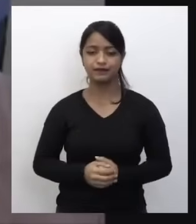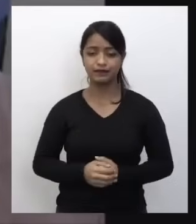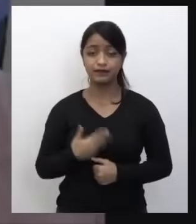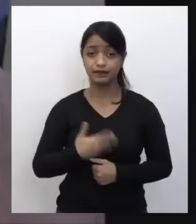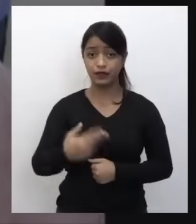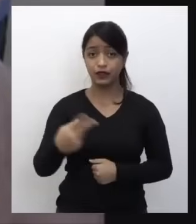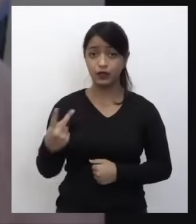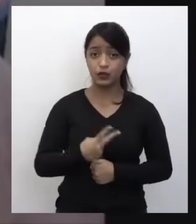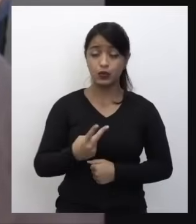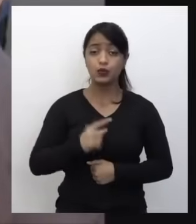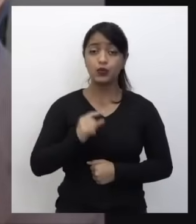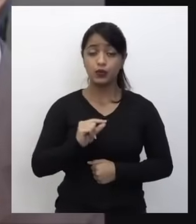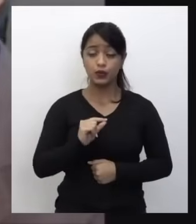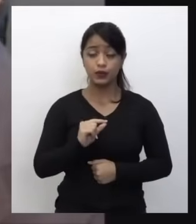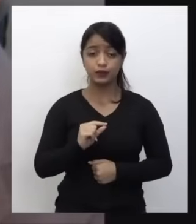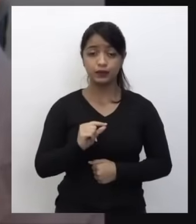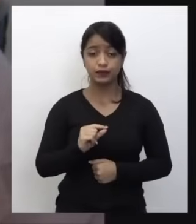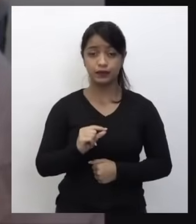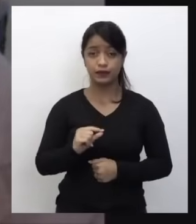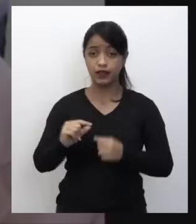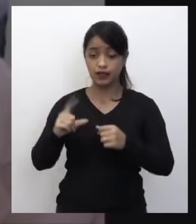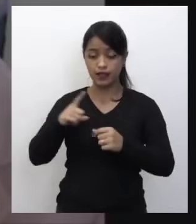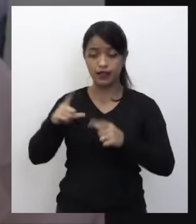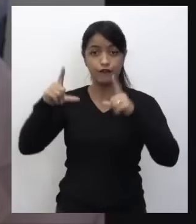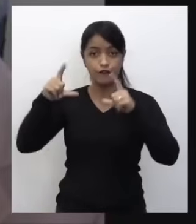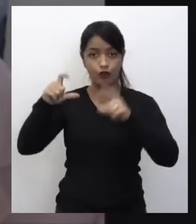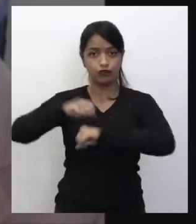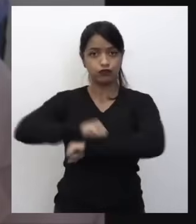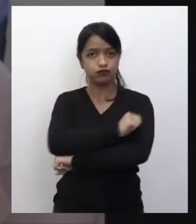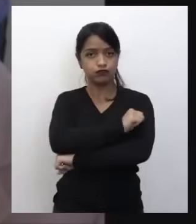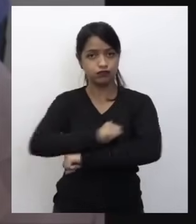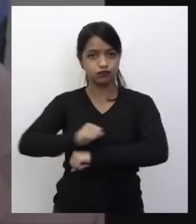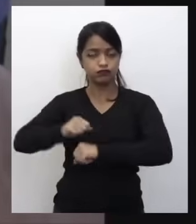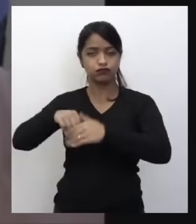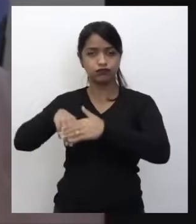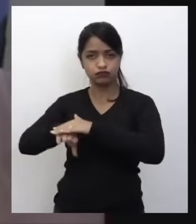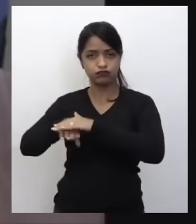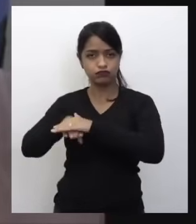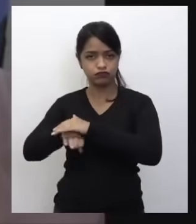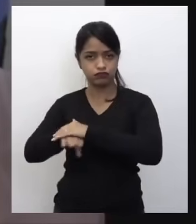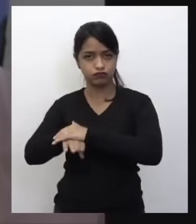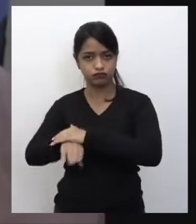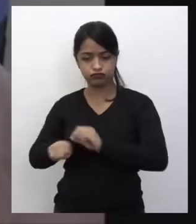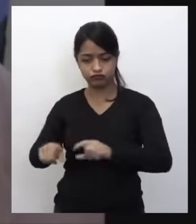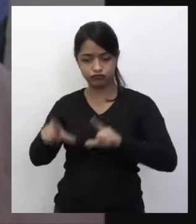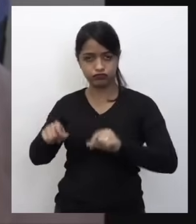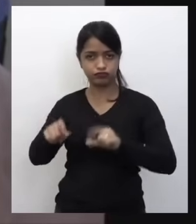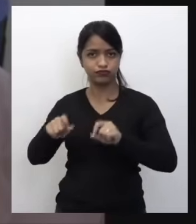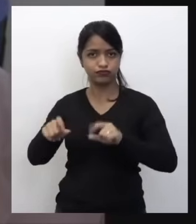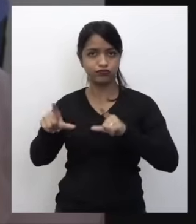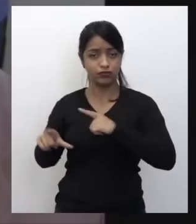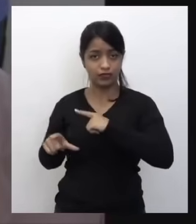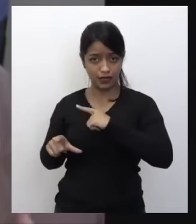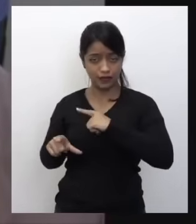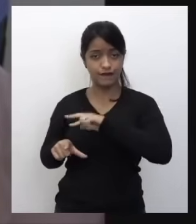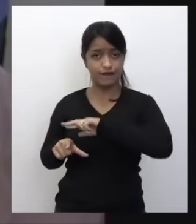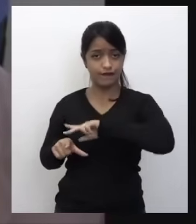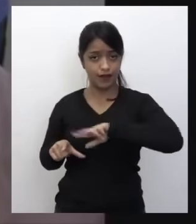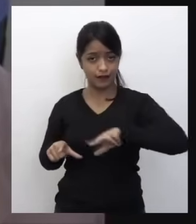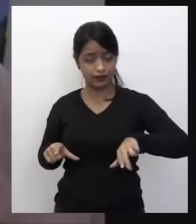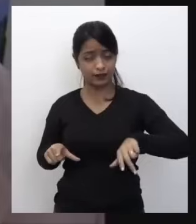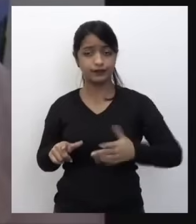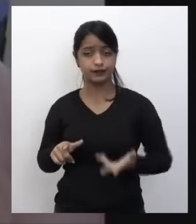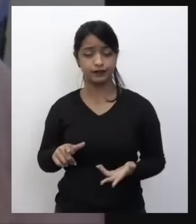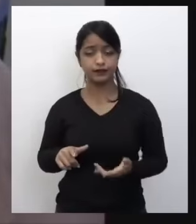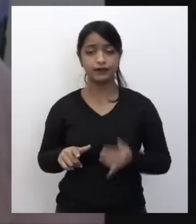processo será exatamente pegar essas imagens, que de qualquer forma elas já são acessíveis, quer dizer, se nós temos usuários que